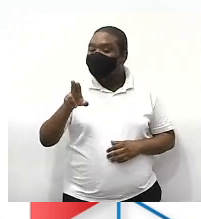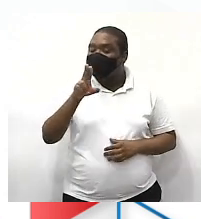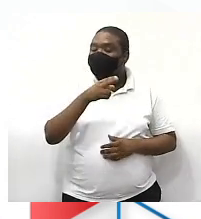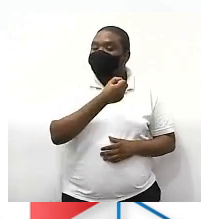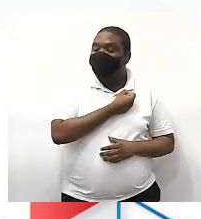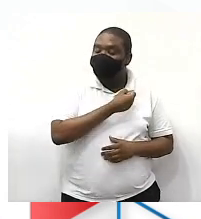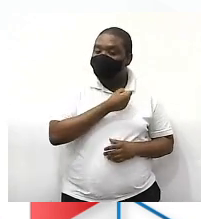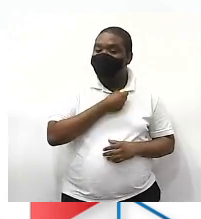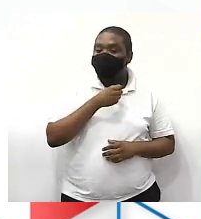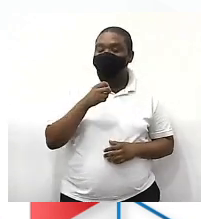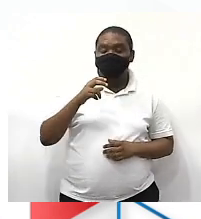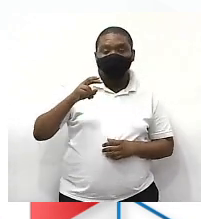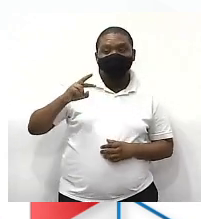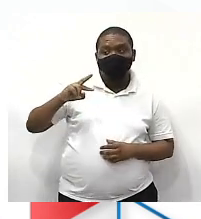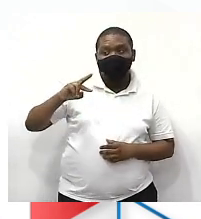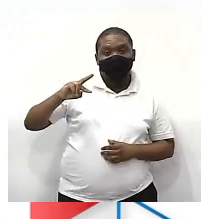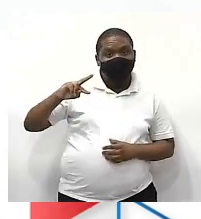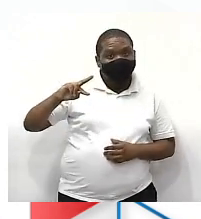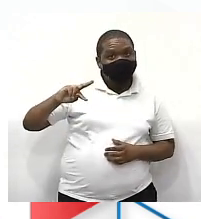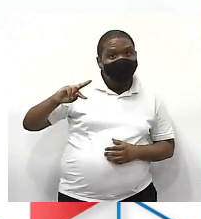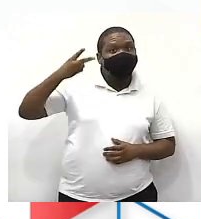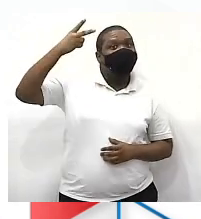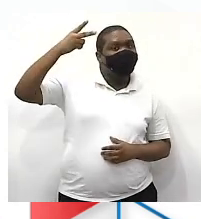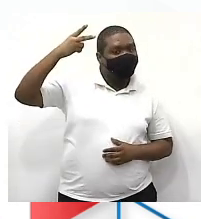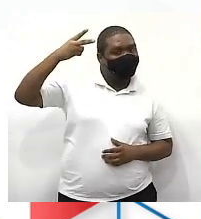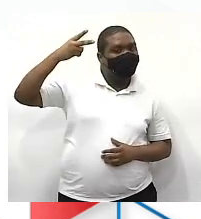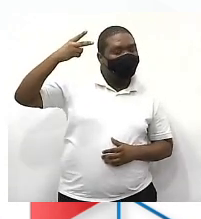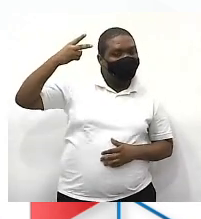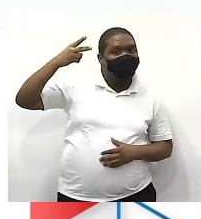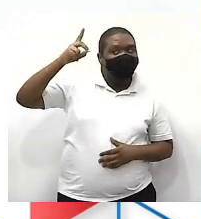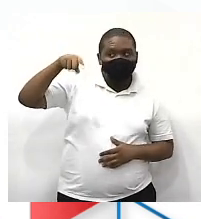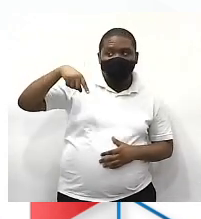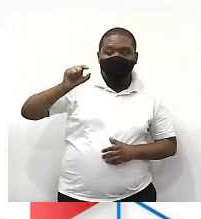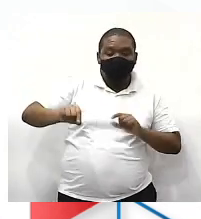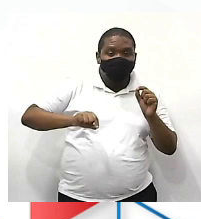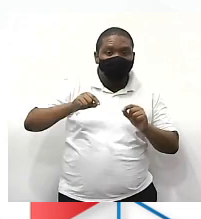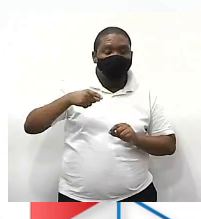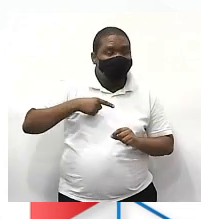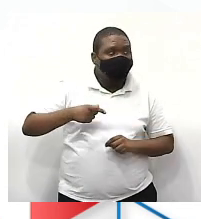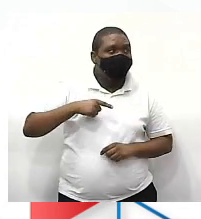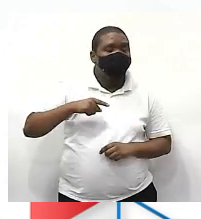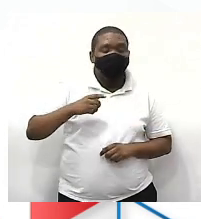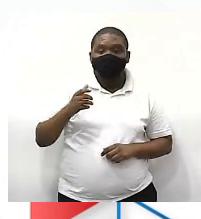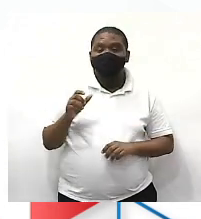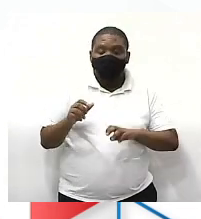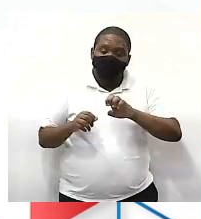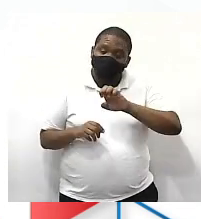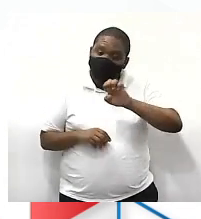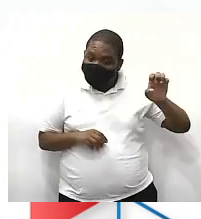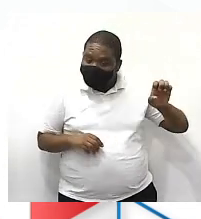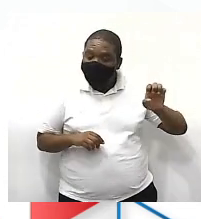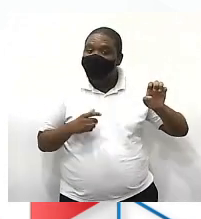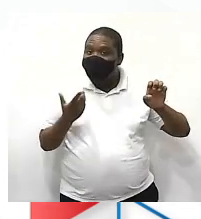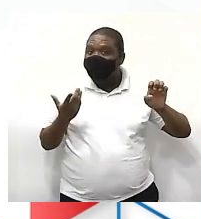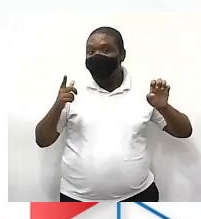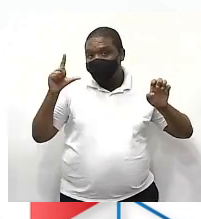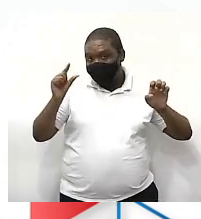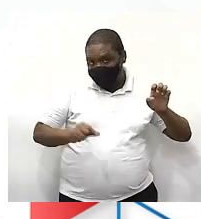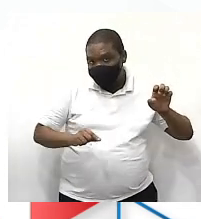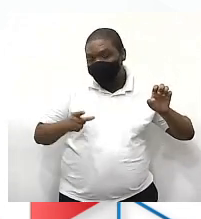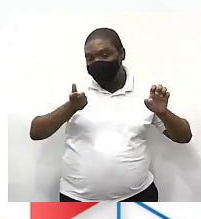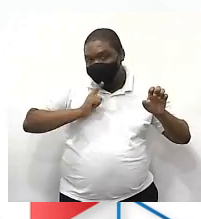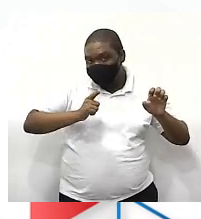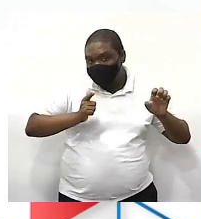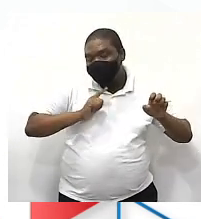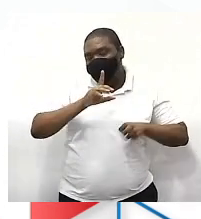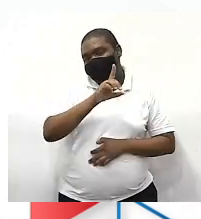O maior a abertura dele vai estar para o teu lado esquerdo e menor, a abertura dele